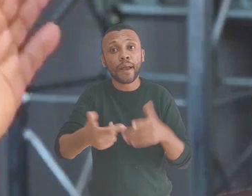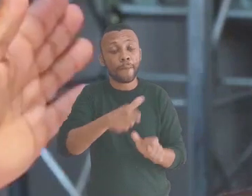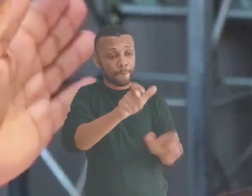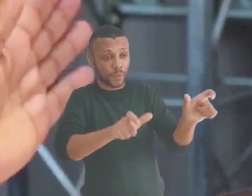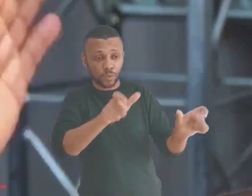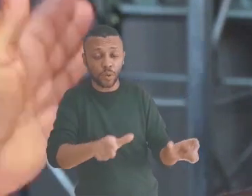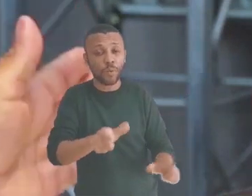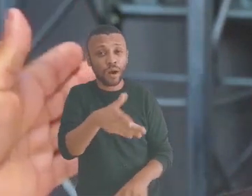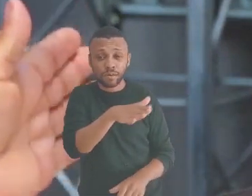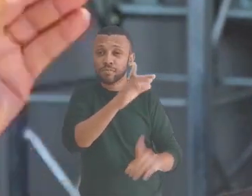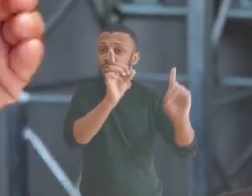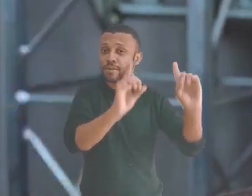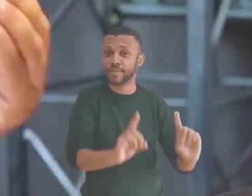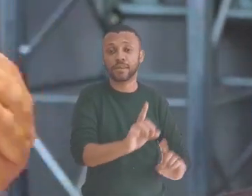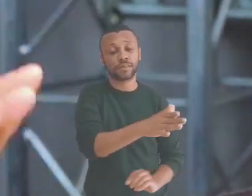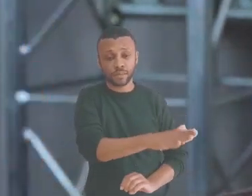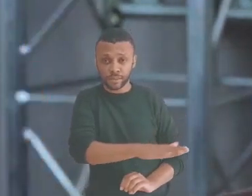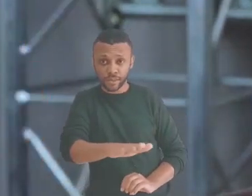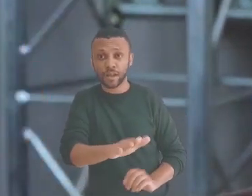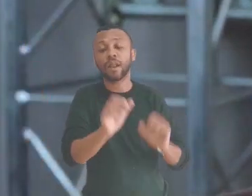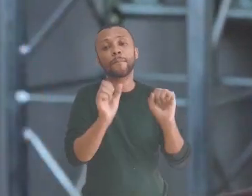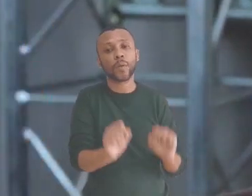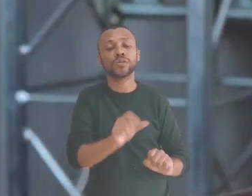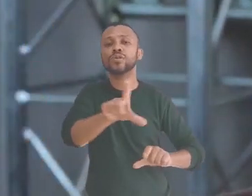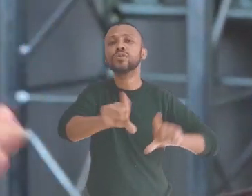leque da vida dela e ser o que ela quiser.